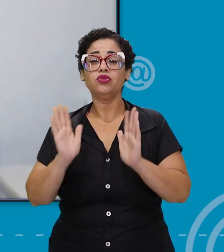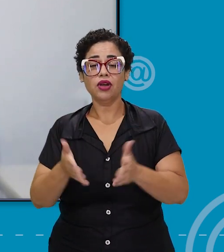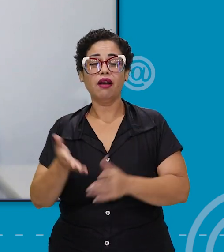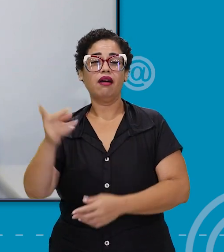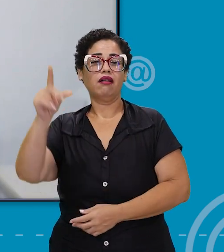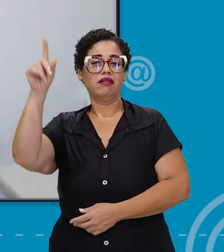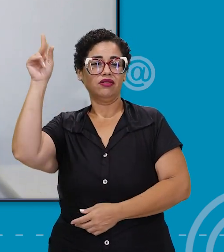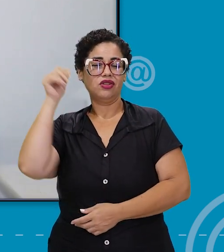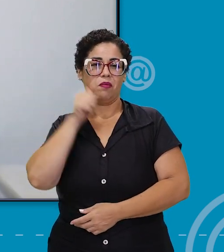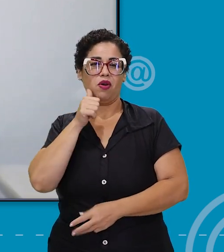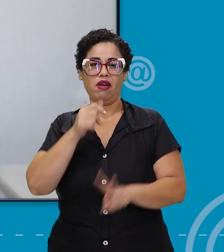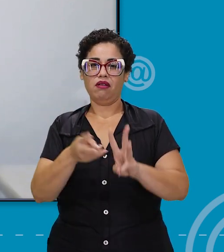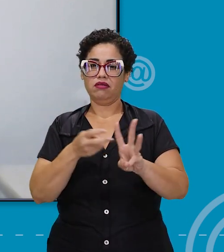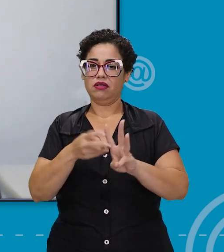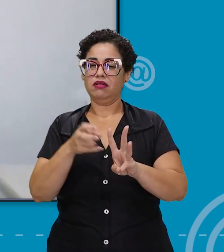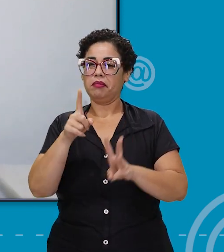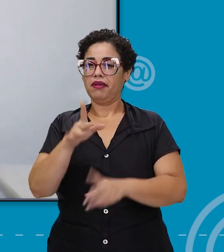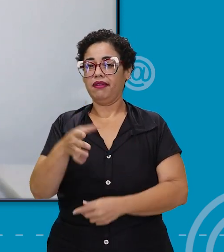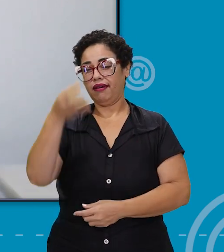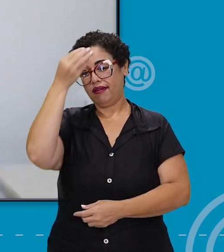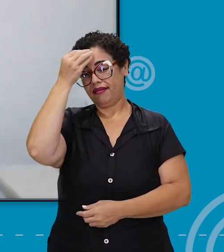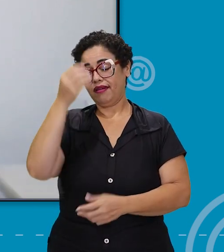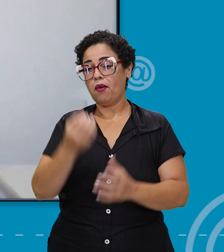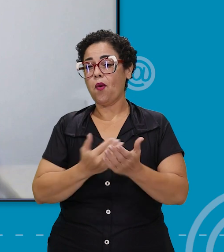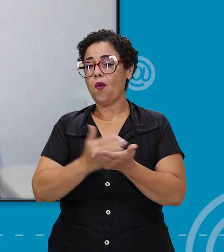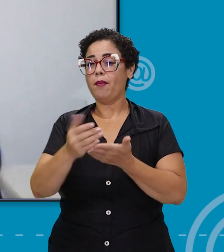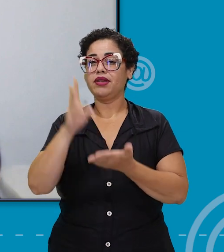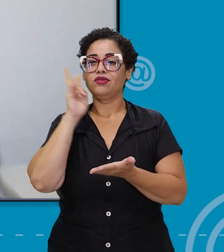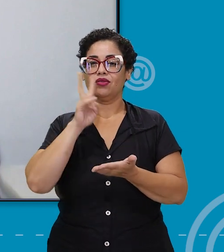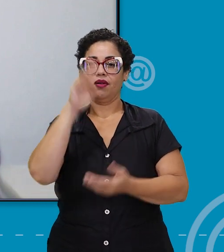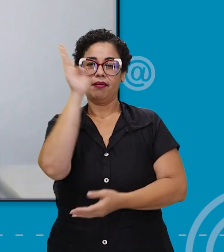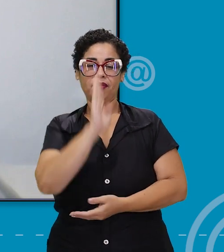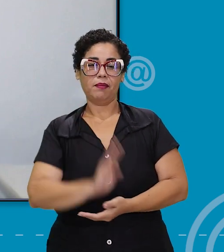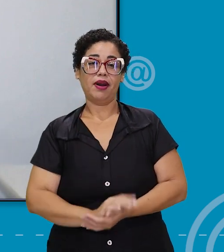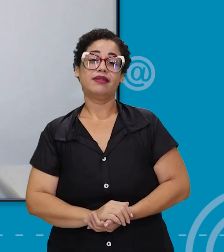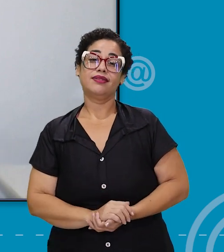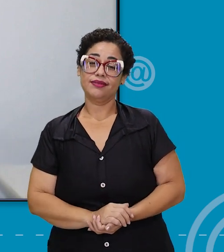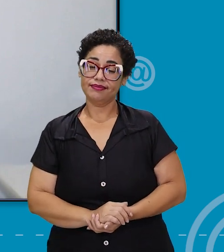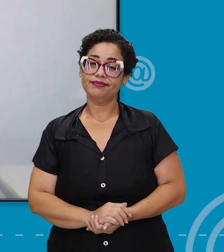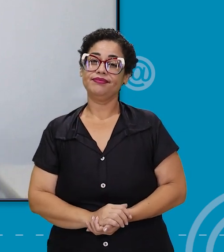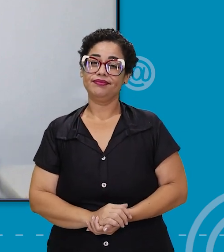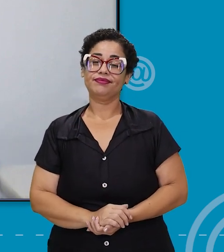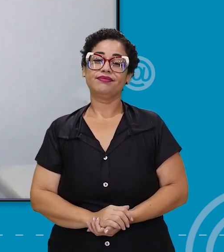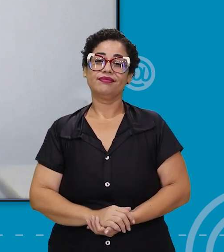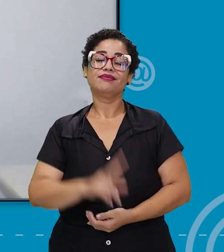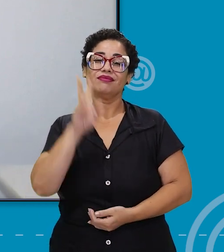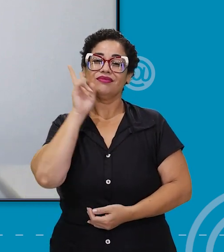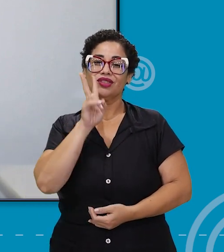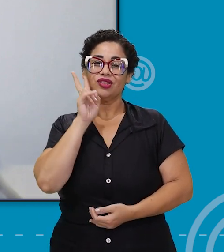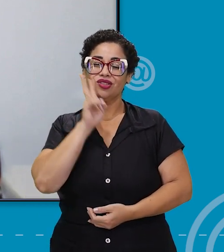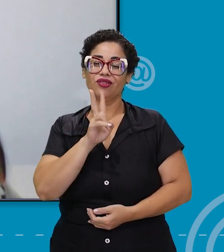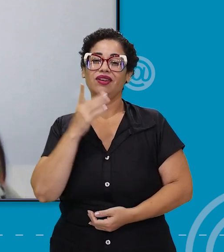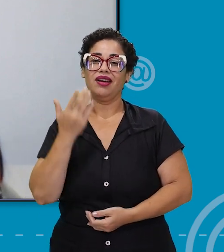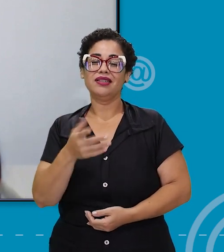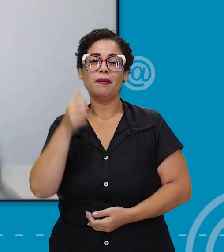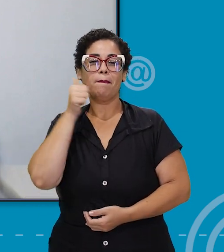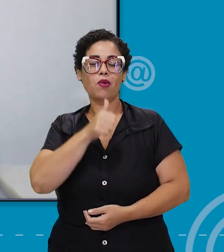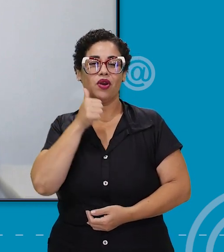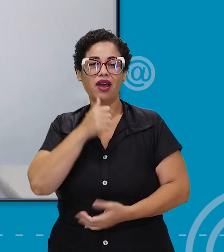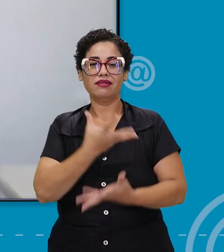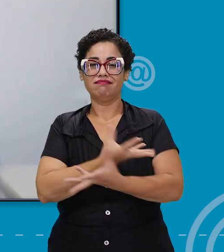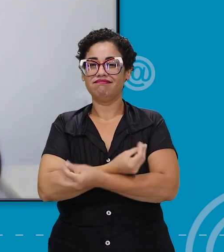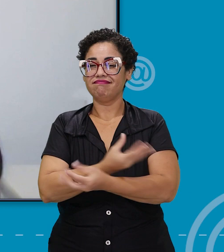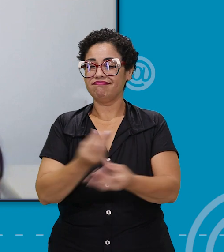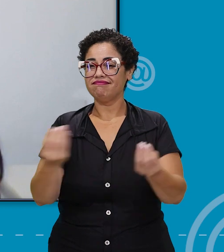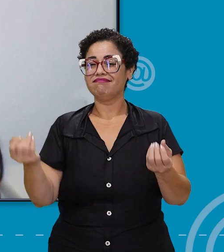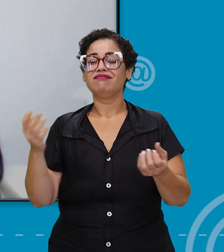a história das mulheres indígenas na constituição da história do Brasil mesmo. E uma história onde